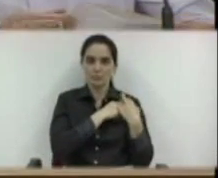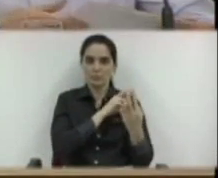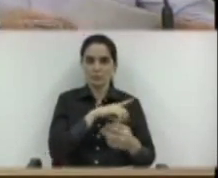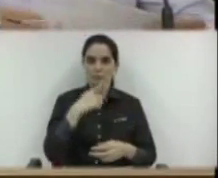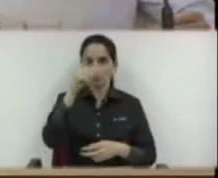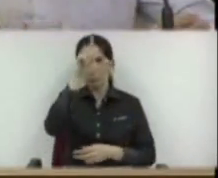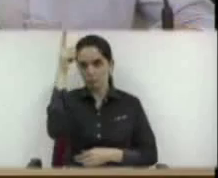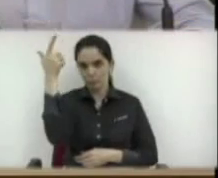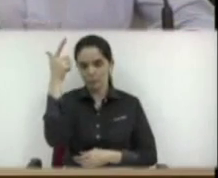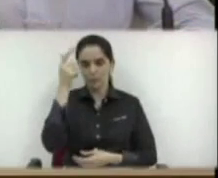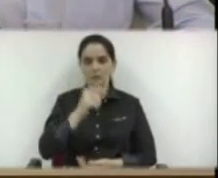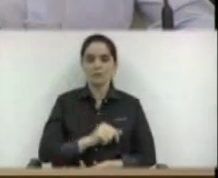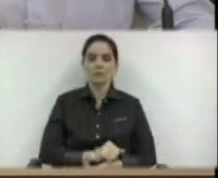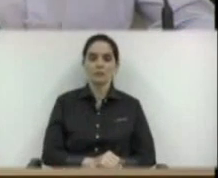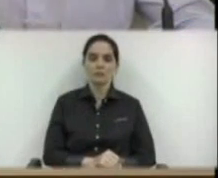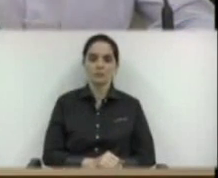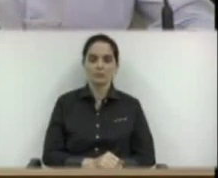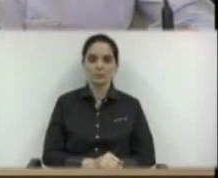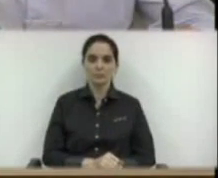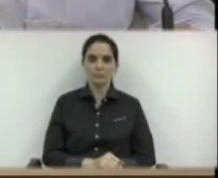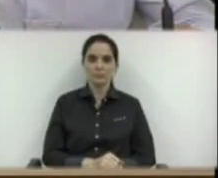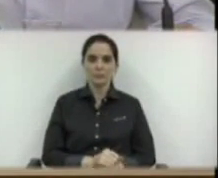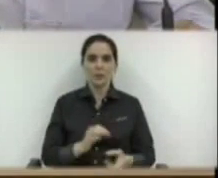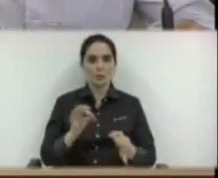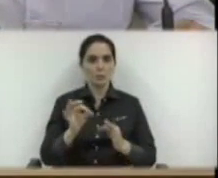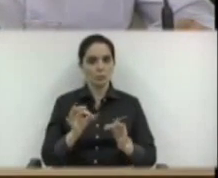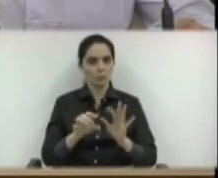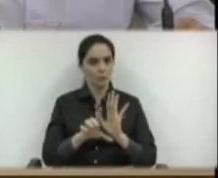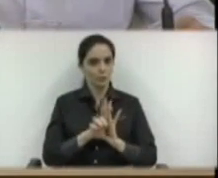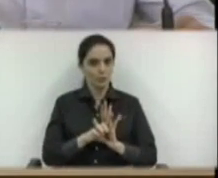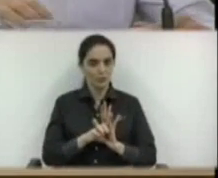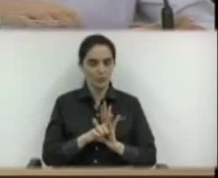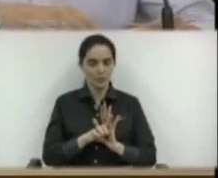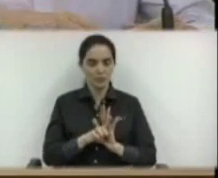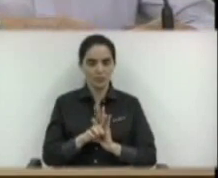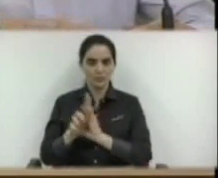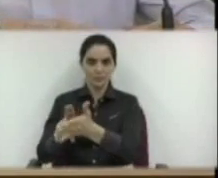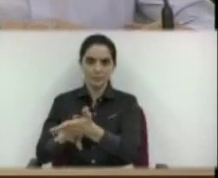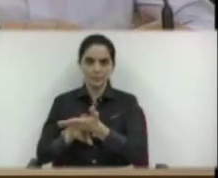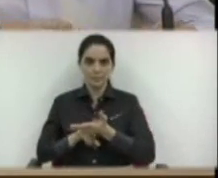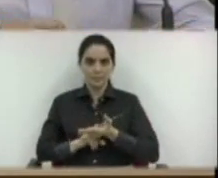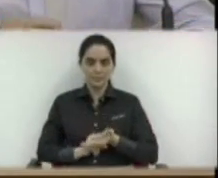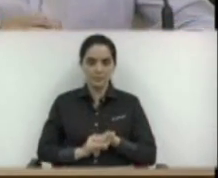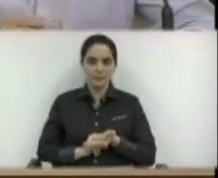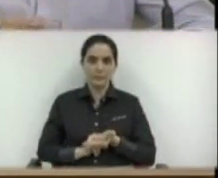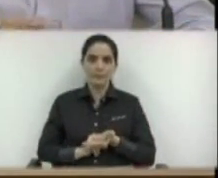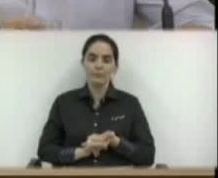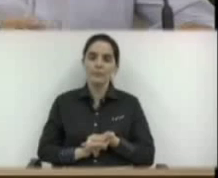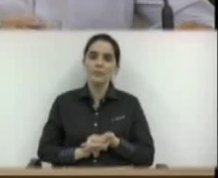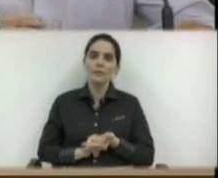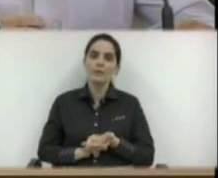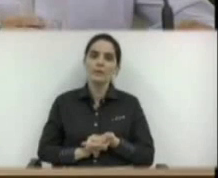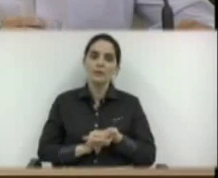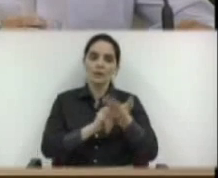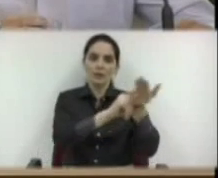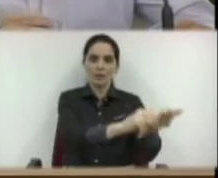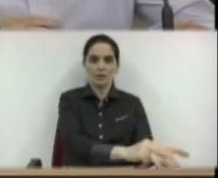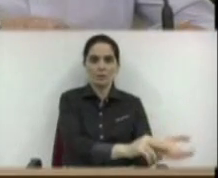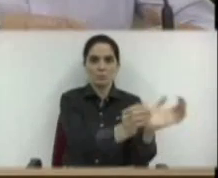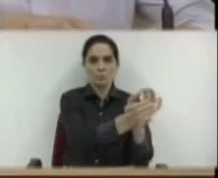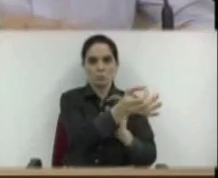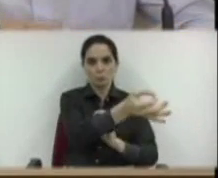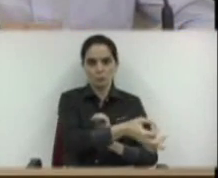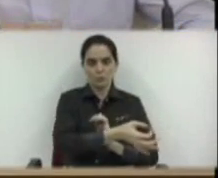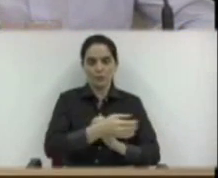da Casa Quil. Projeto de lei número 261 é recebido pela mesa diretora e encaminhado